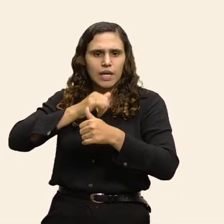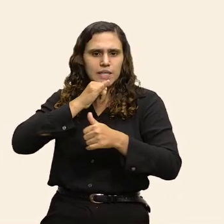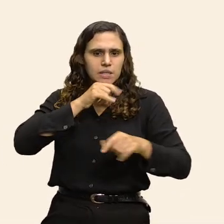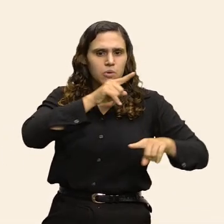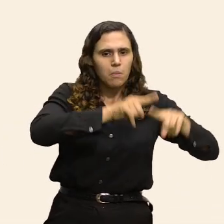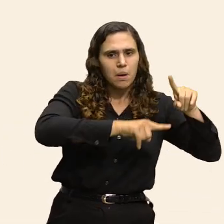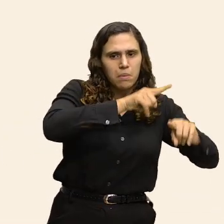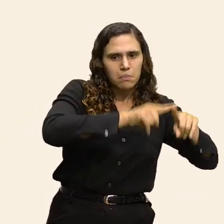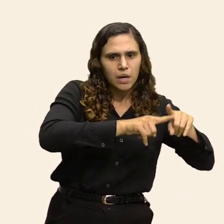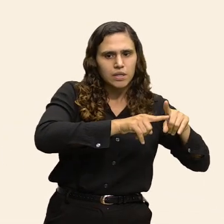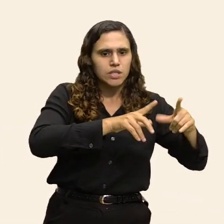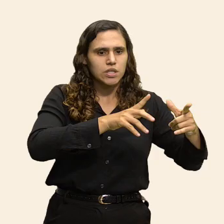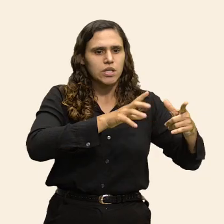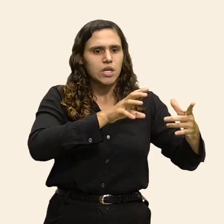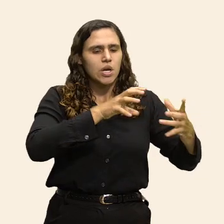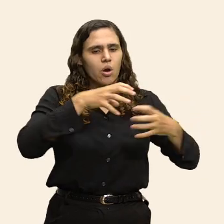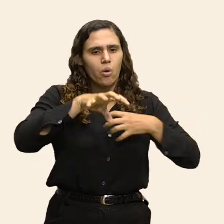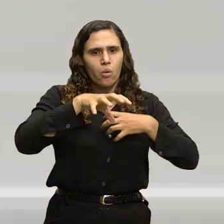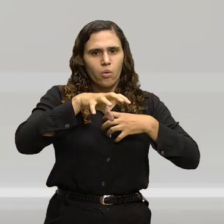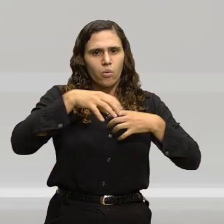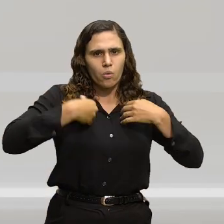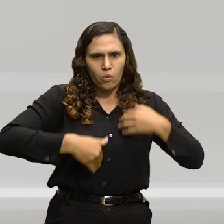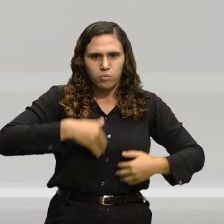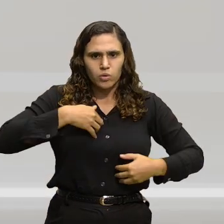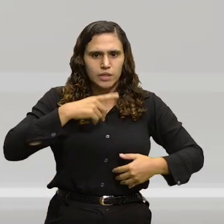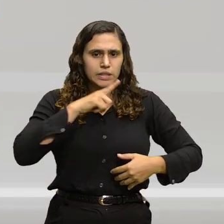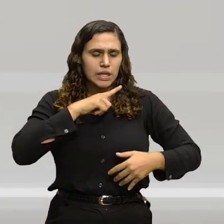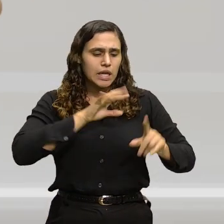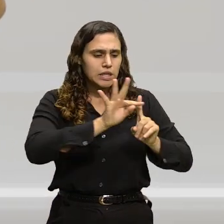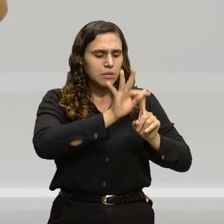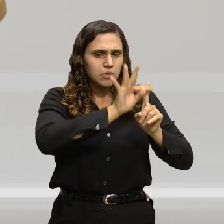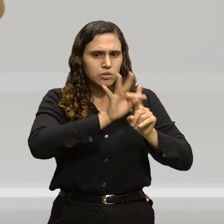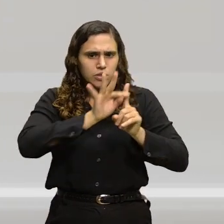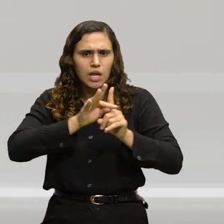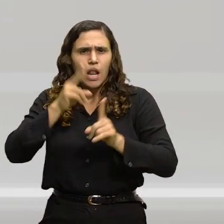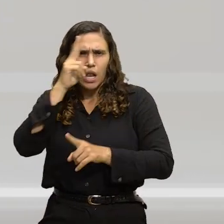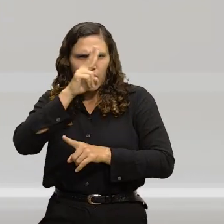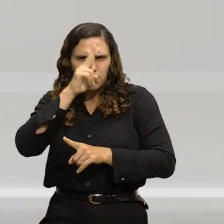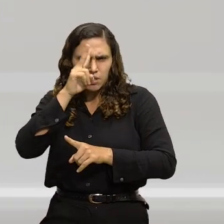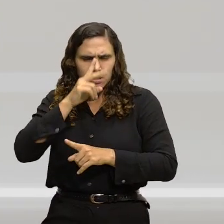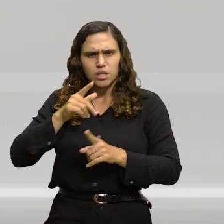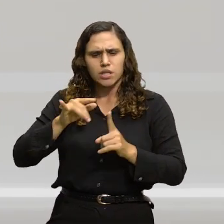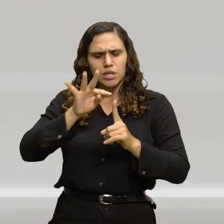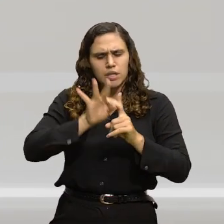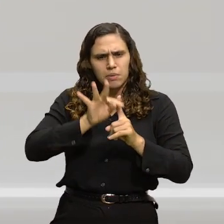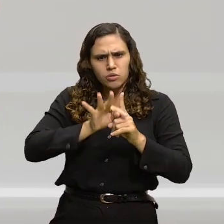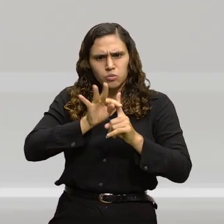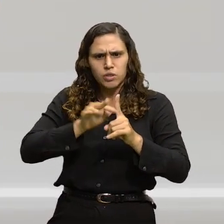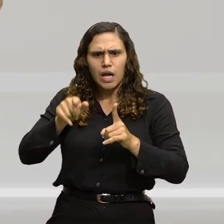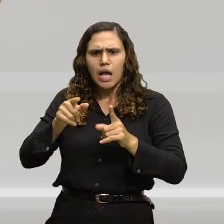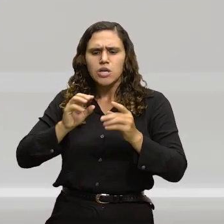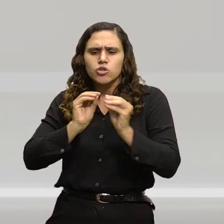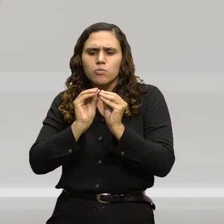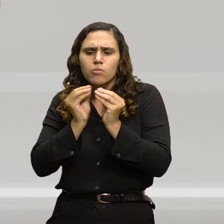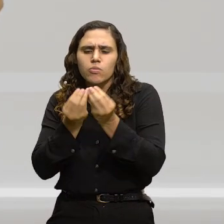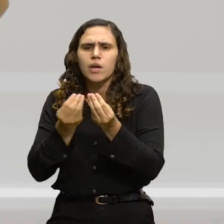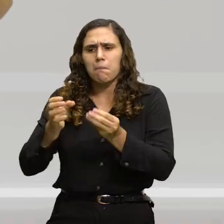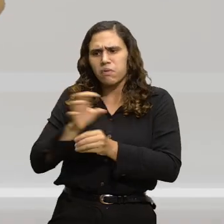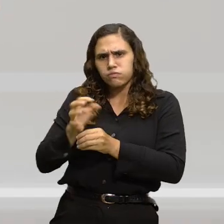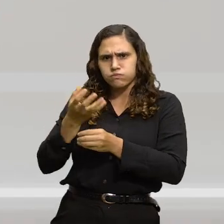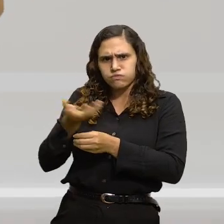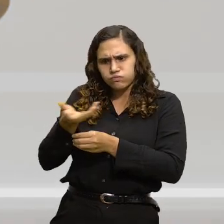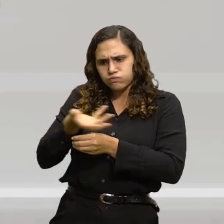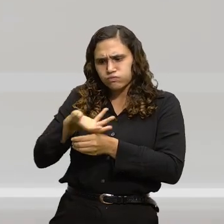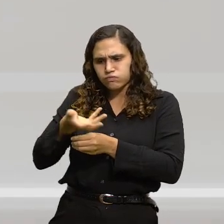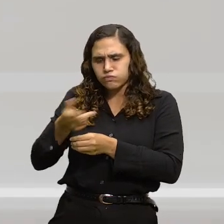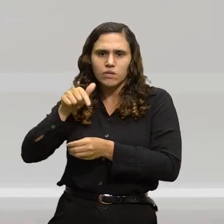diferentes temperaturas. Lembrem da aula passada, temperatura é o grau de agitação médio das moléculas. Se elas estão muito agitadas, elas têm muita temperatura. Se